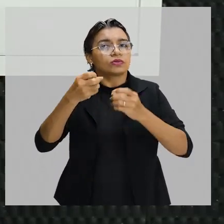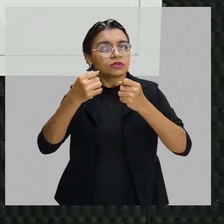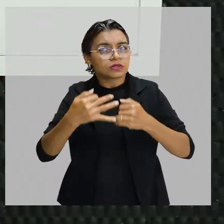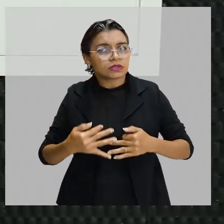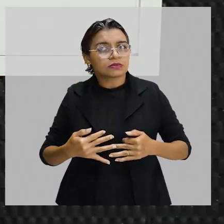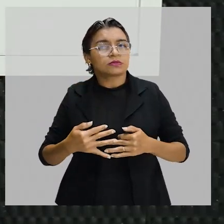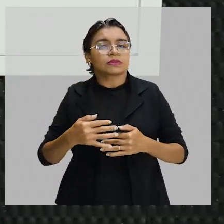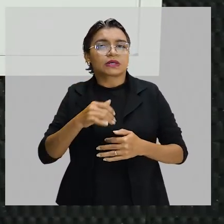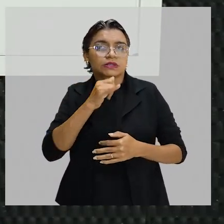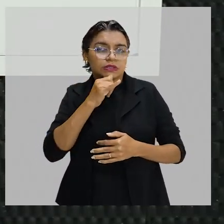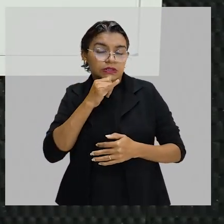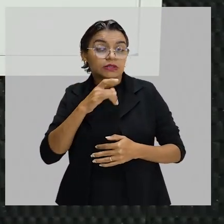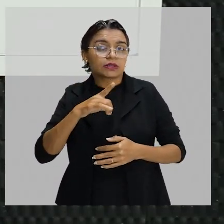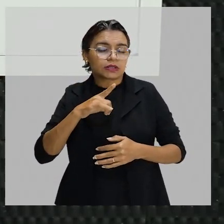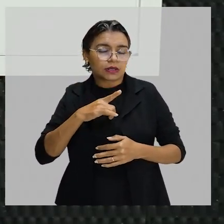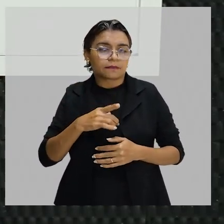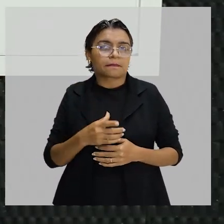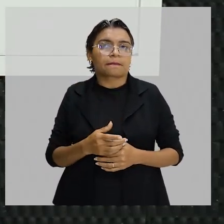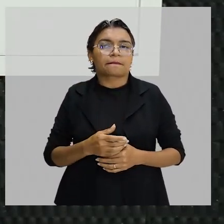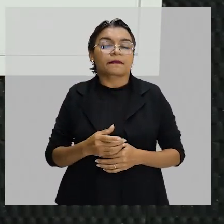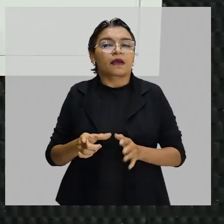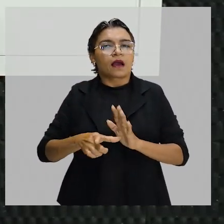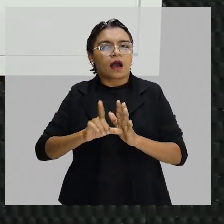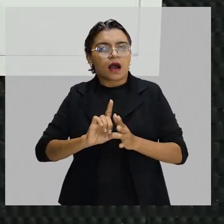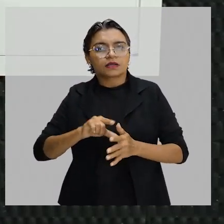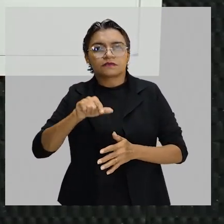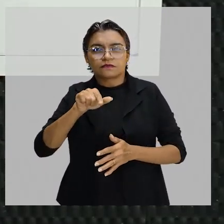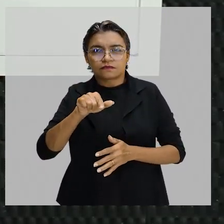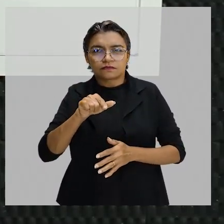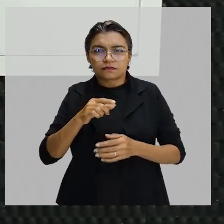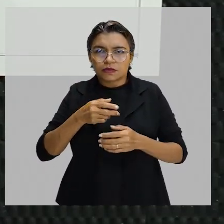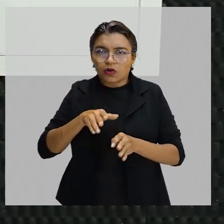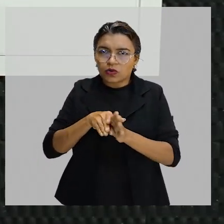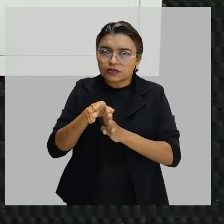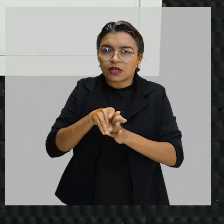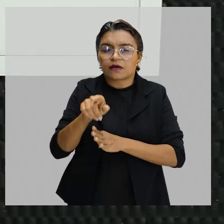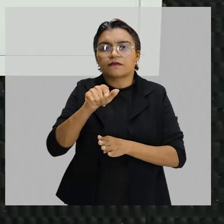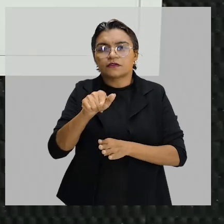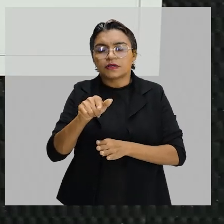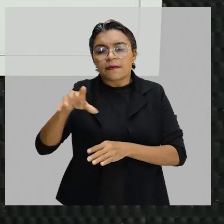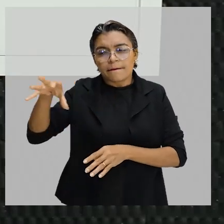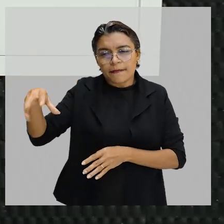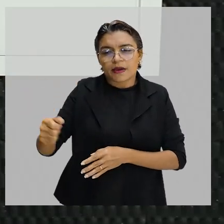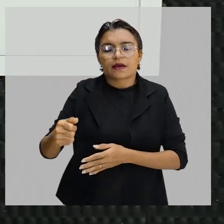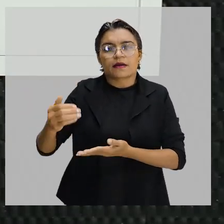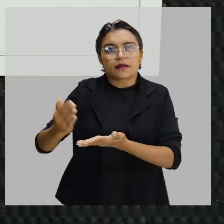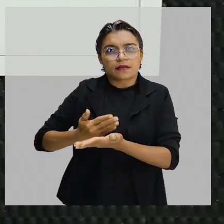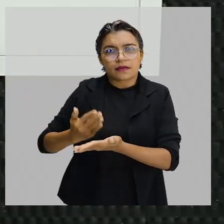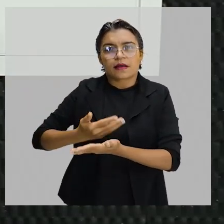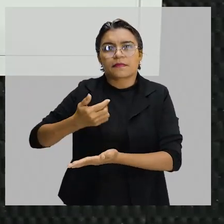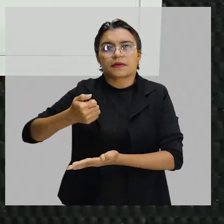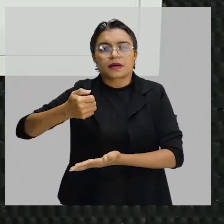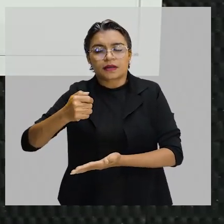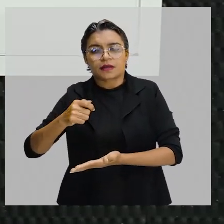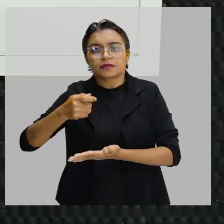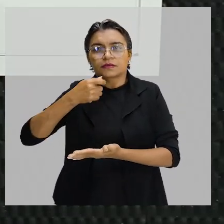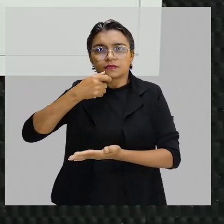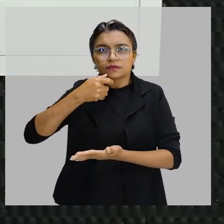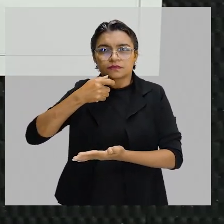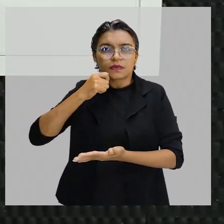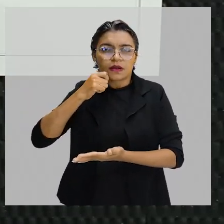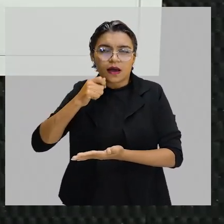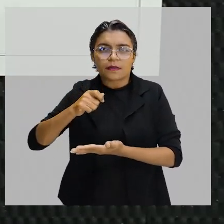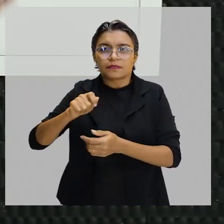convidar a ter aquele comportamento adequado, pegar tudo ali para não ter a dispersão, pega lápis, caneta, borracha,